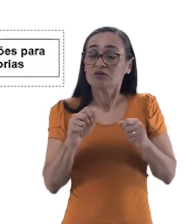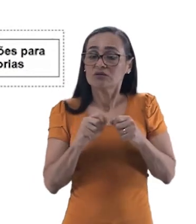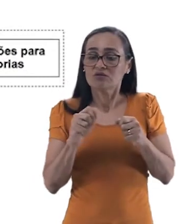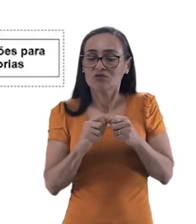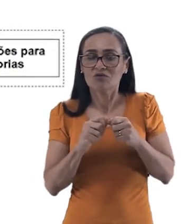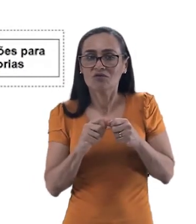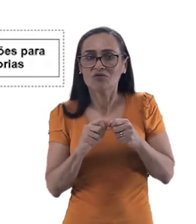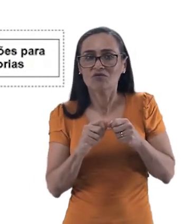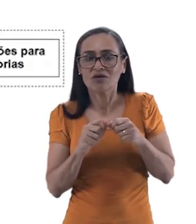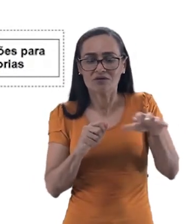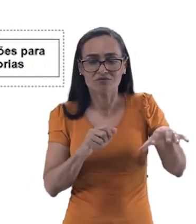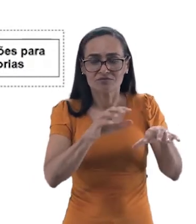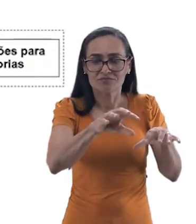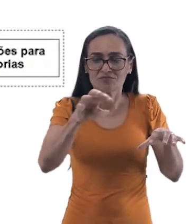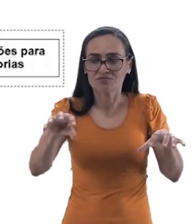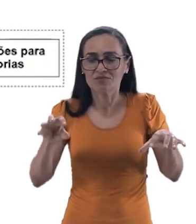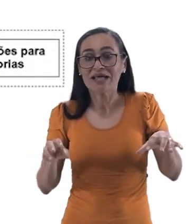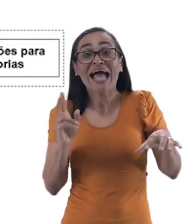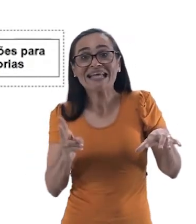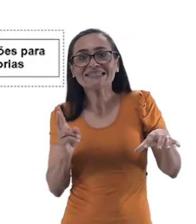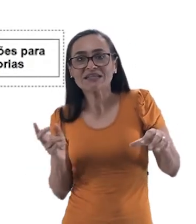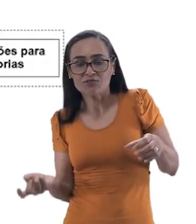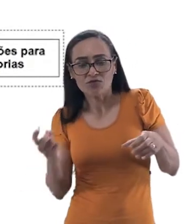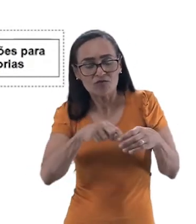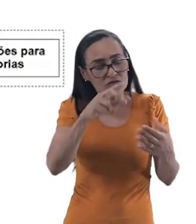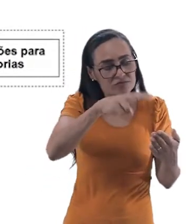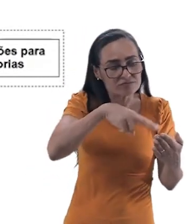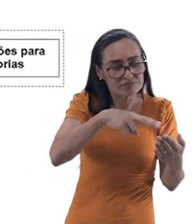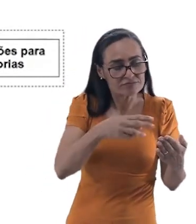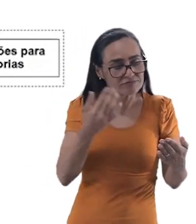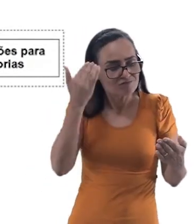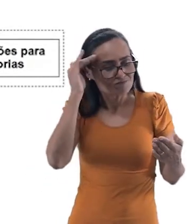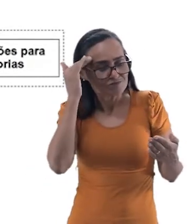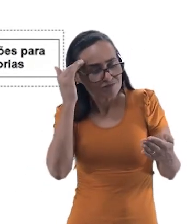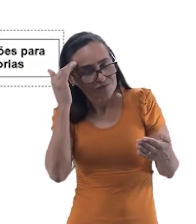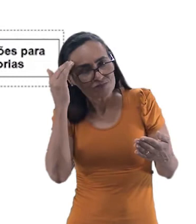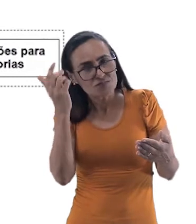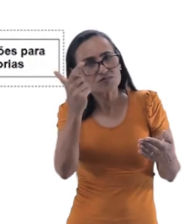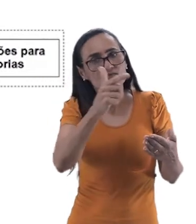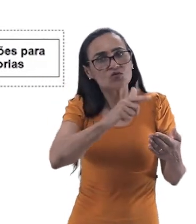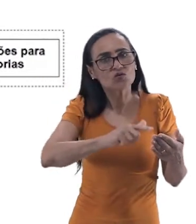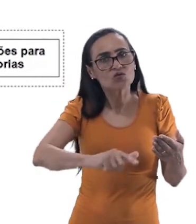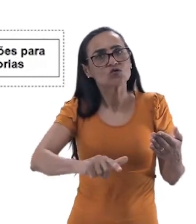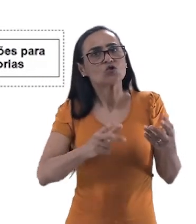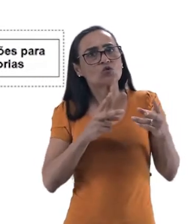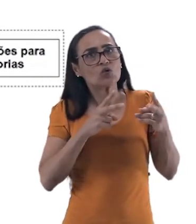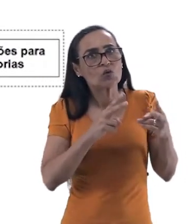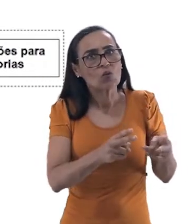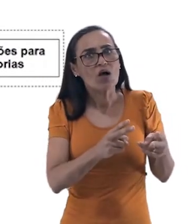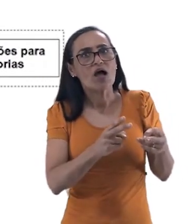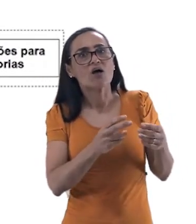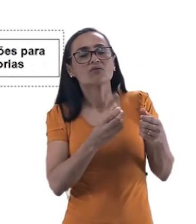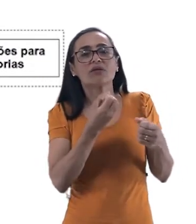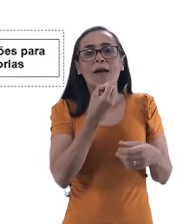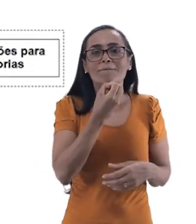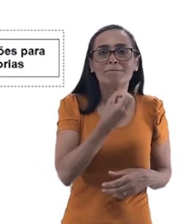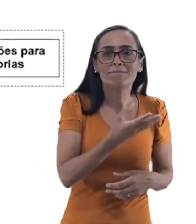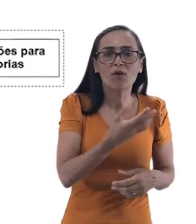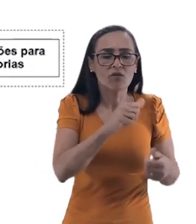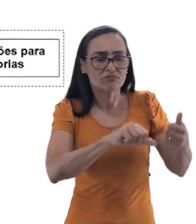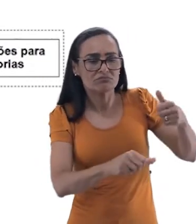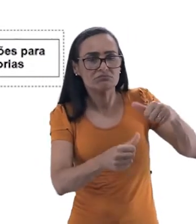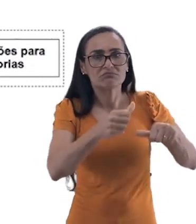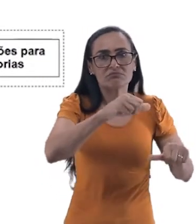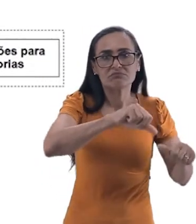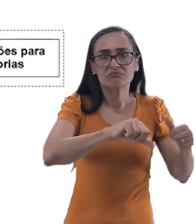que eu faço isso, eu consigo revisitar e compreender se isso está estratificado de uma forma